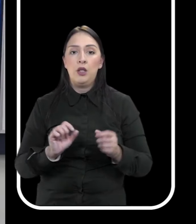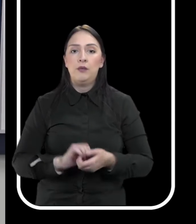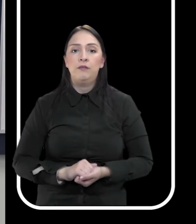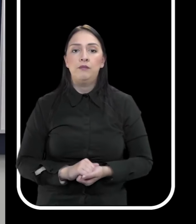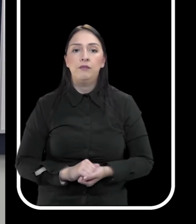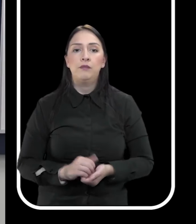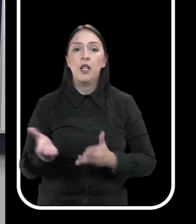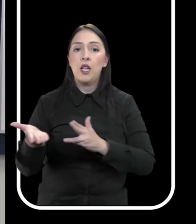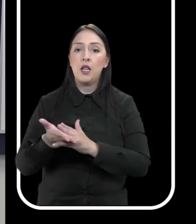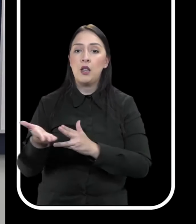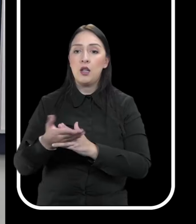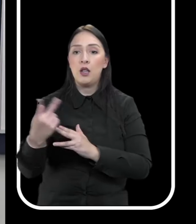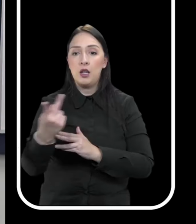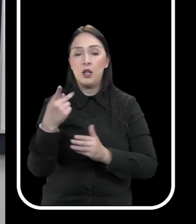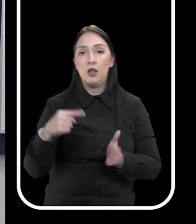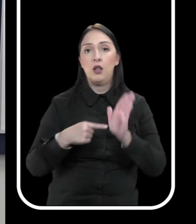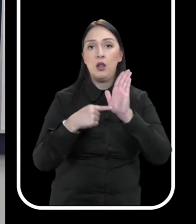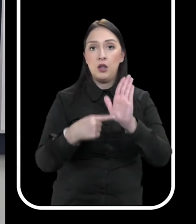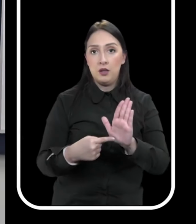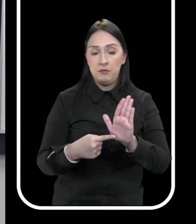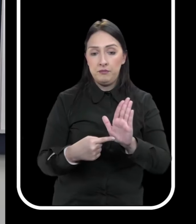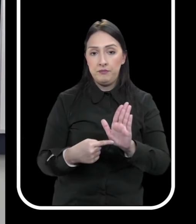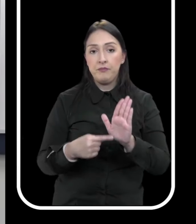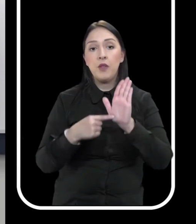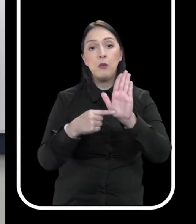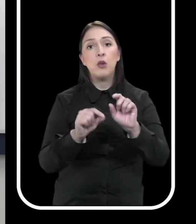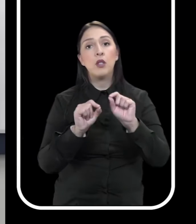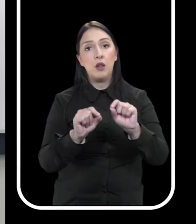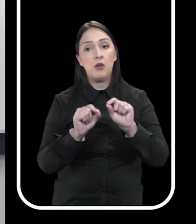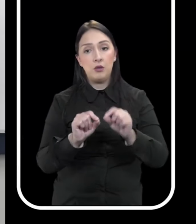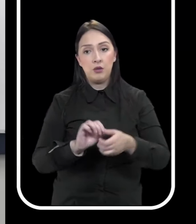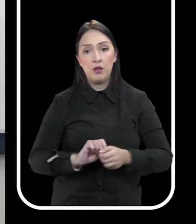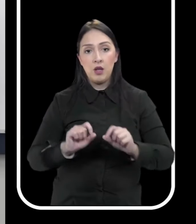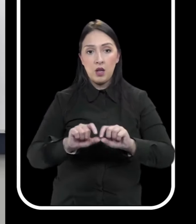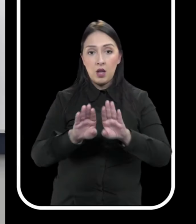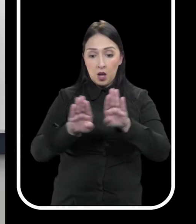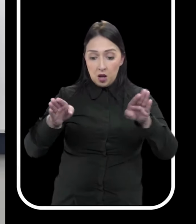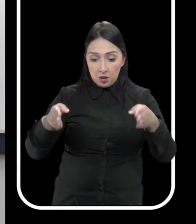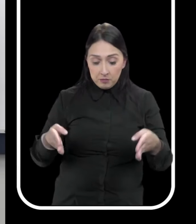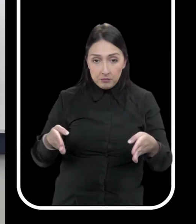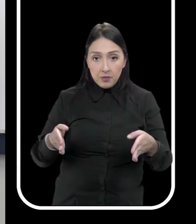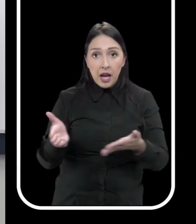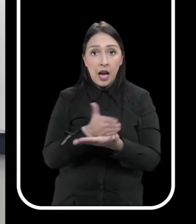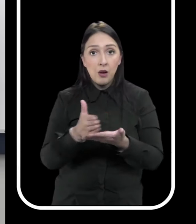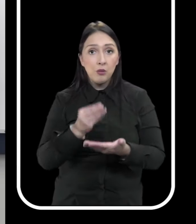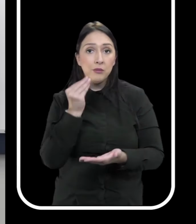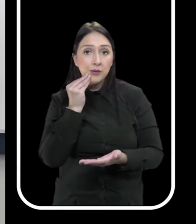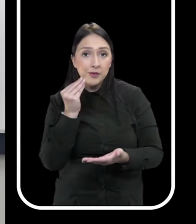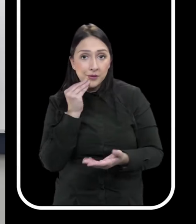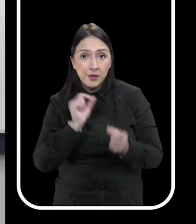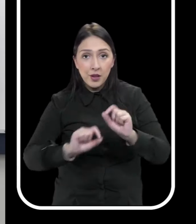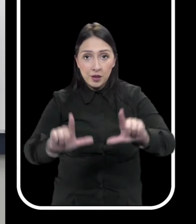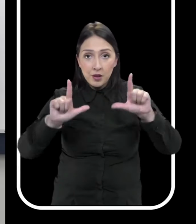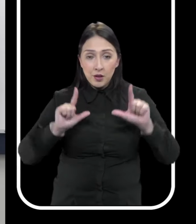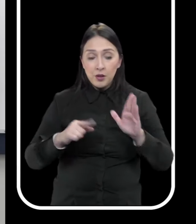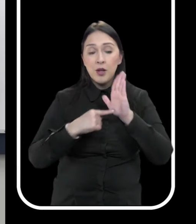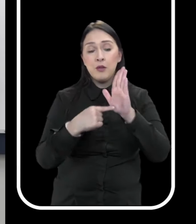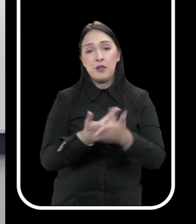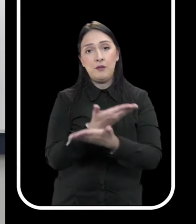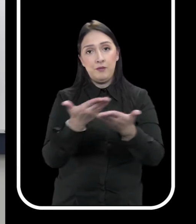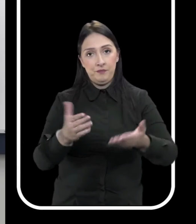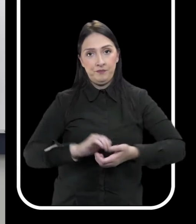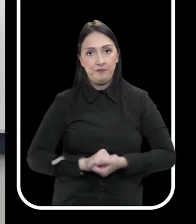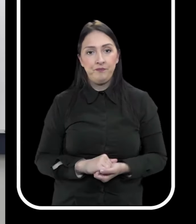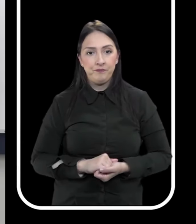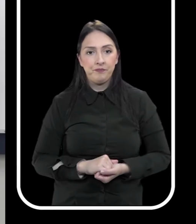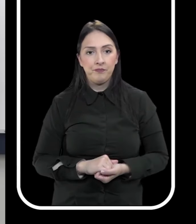um pequeno intervalo aqui na nossa apresentação. Eu vou mostrar para vocês ali na mesa algumas simulações que eu